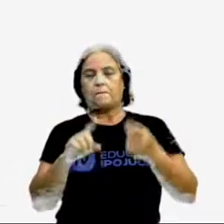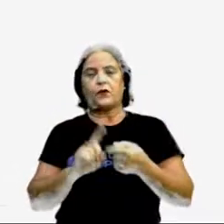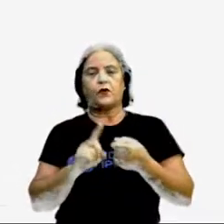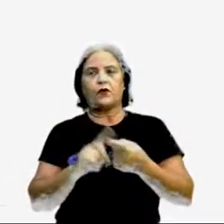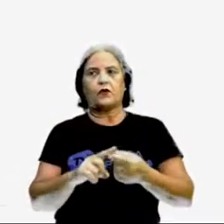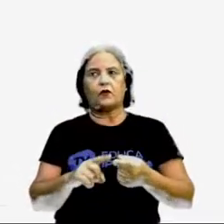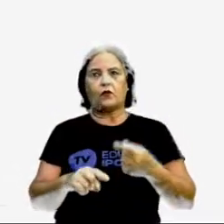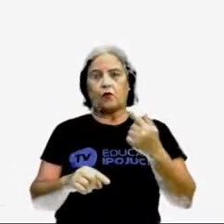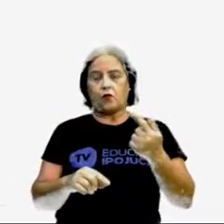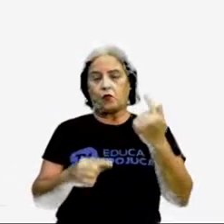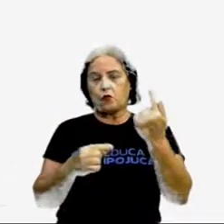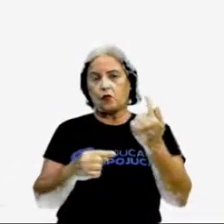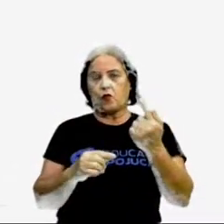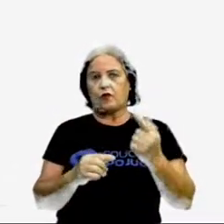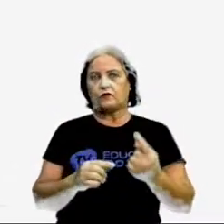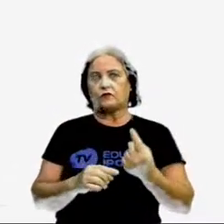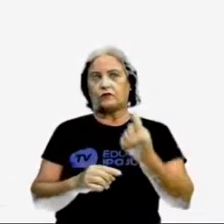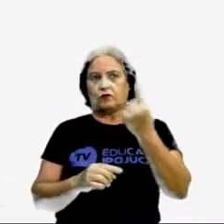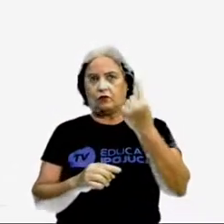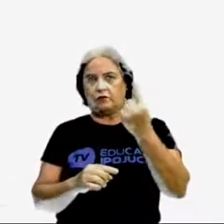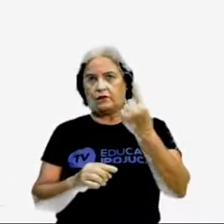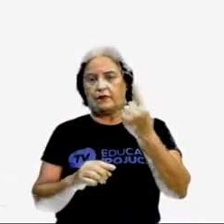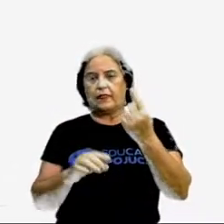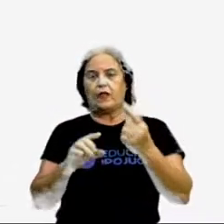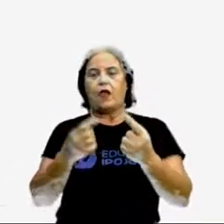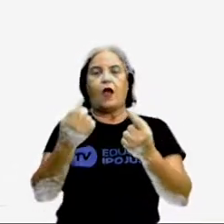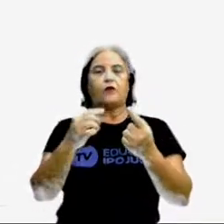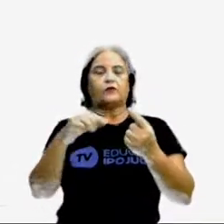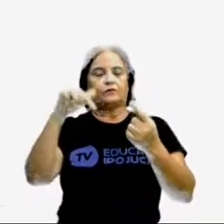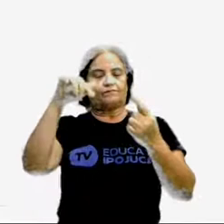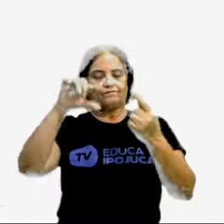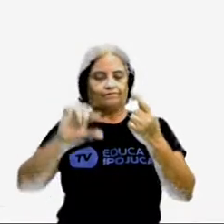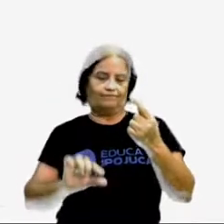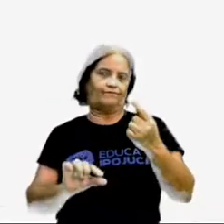a outra grandeza diminui. E se uma grandeza